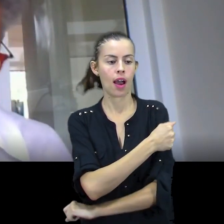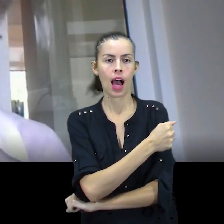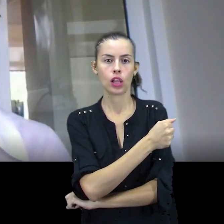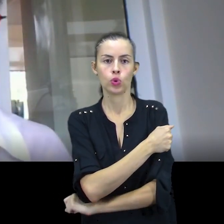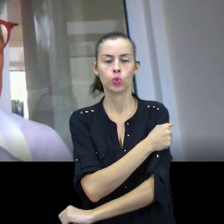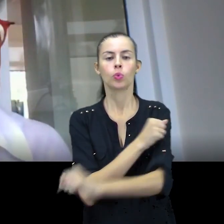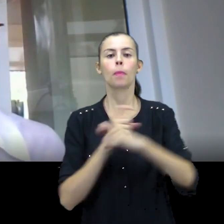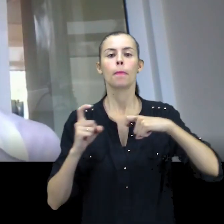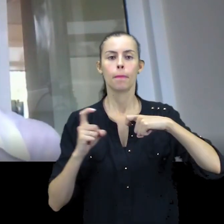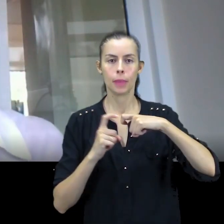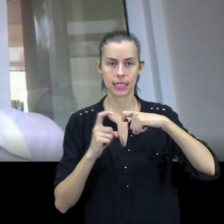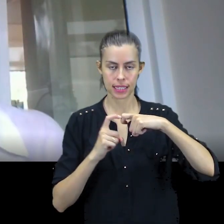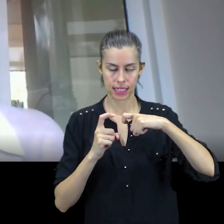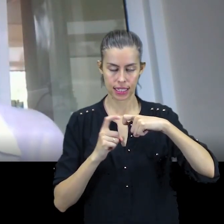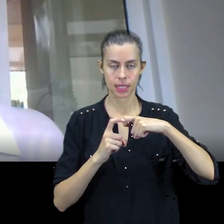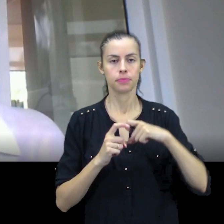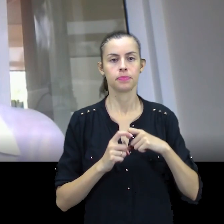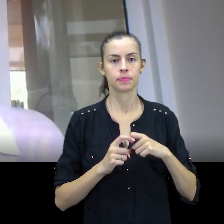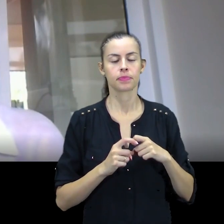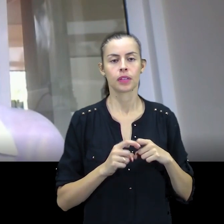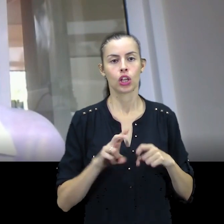diferentes comunidades, e aí